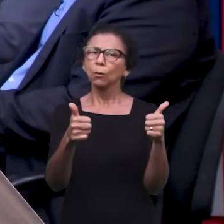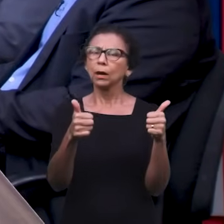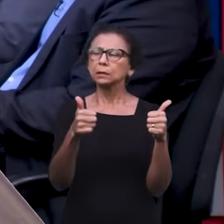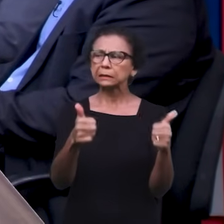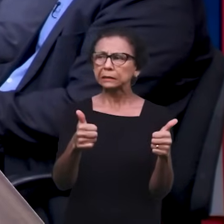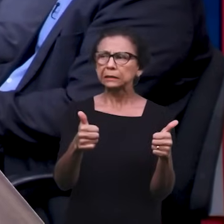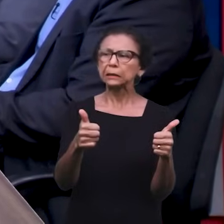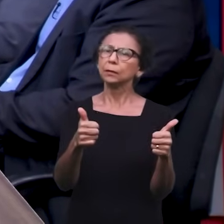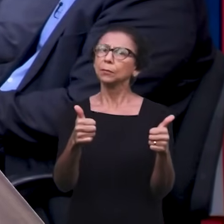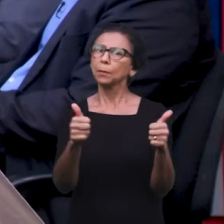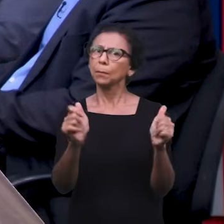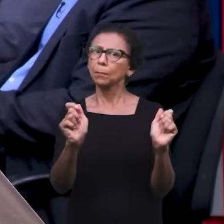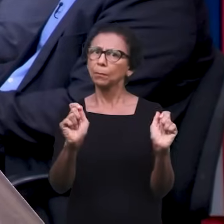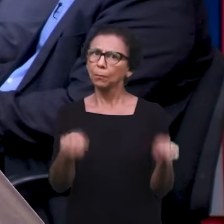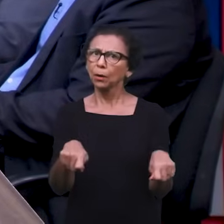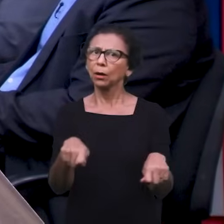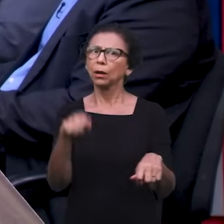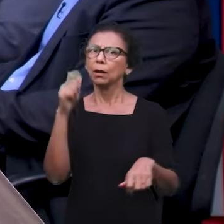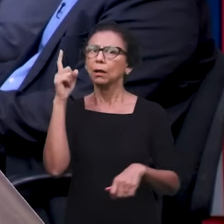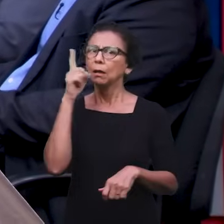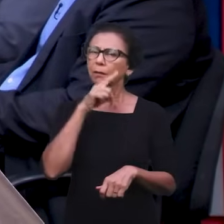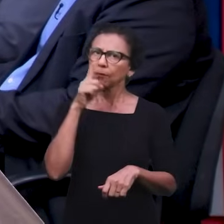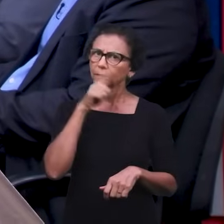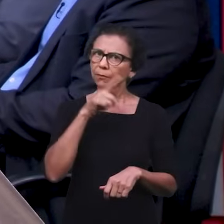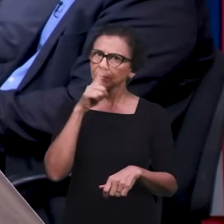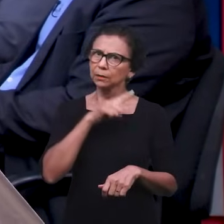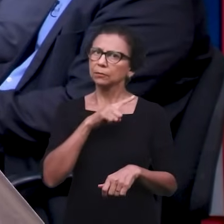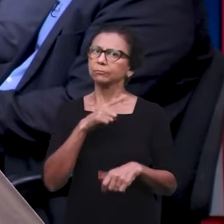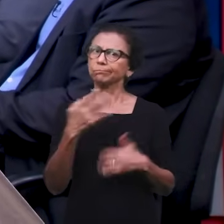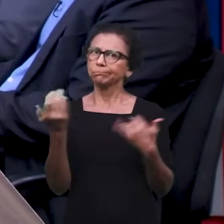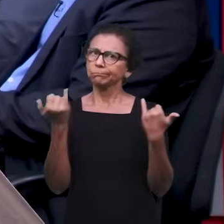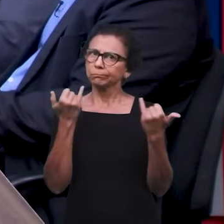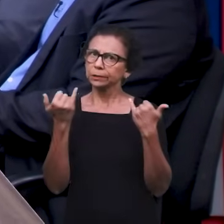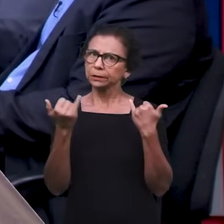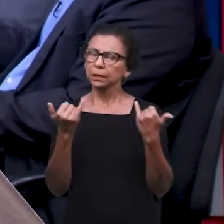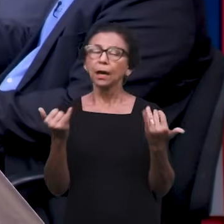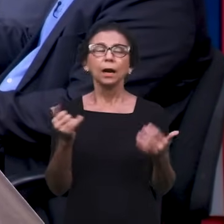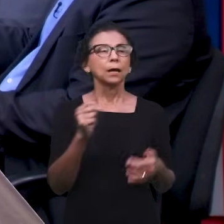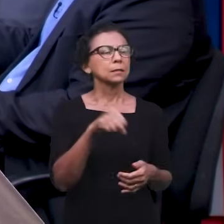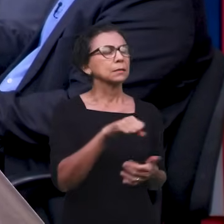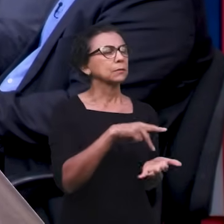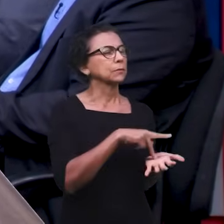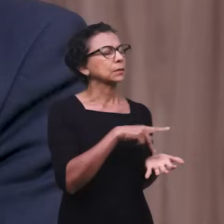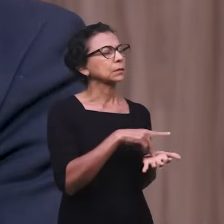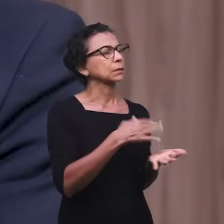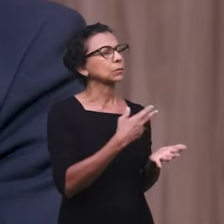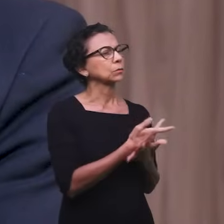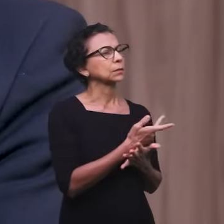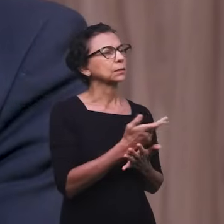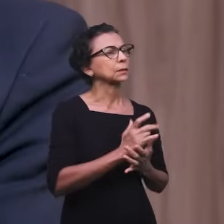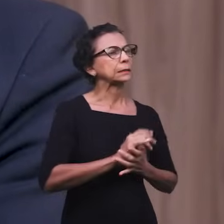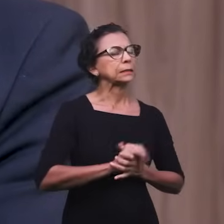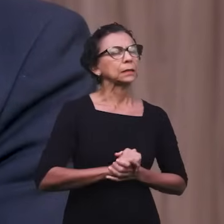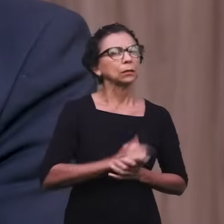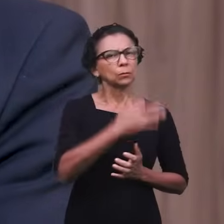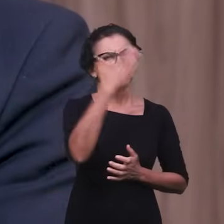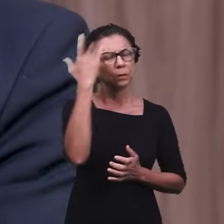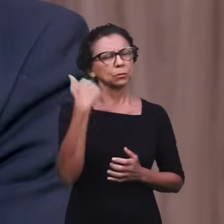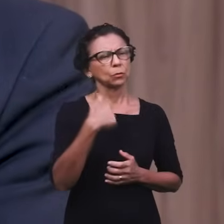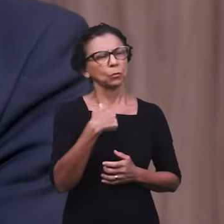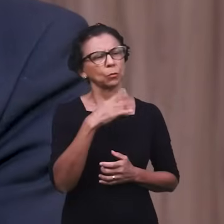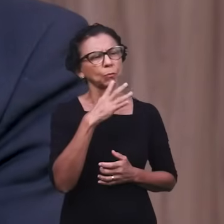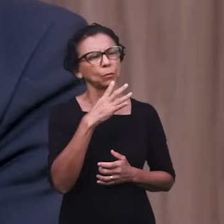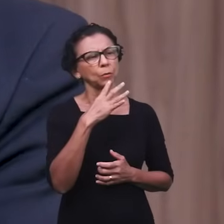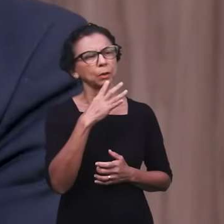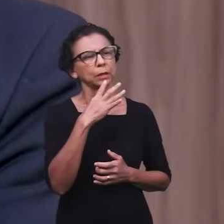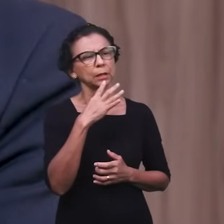algum dado momento ele capture alguma informação que seja equivocada. Né? Eu tive uma situação com um conhecido, que